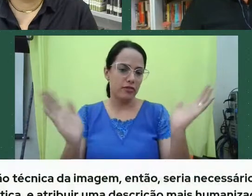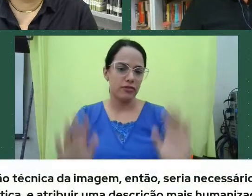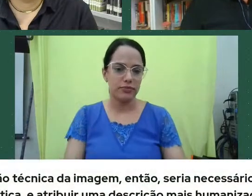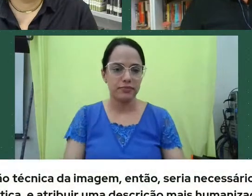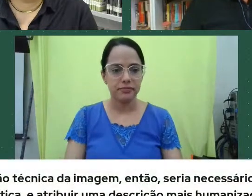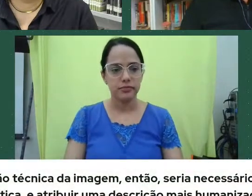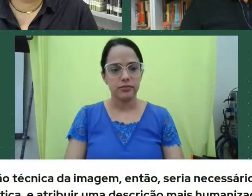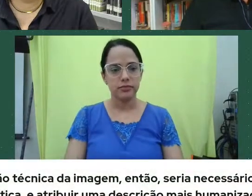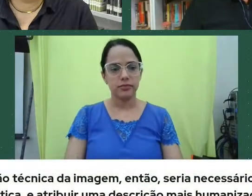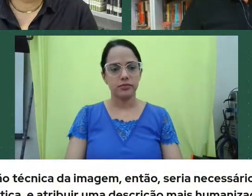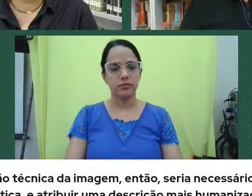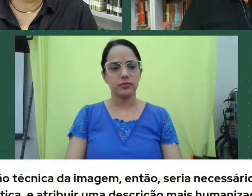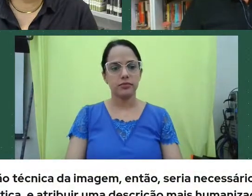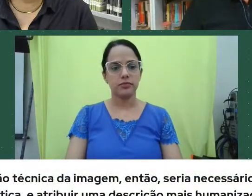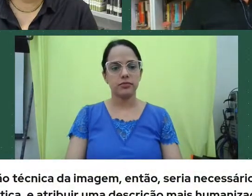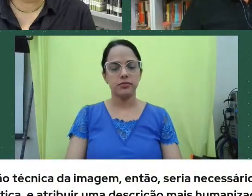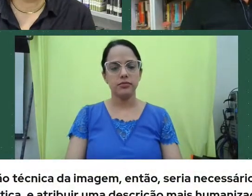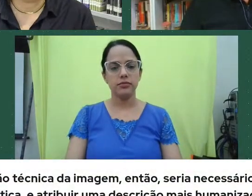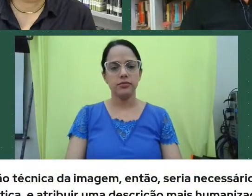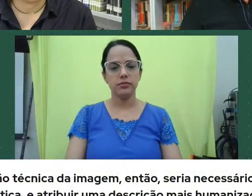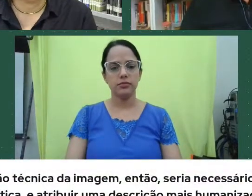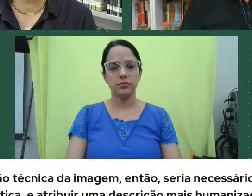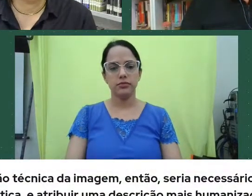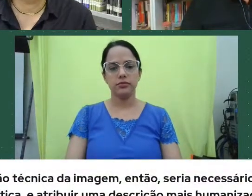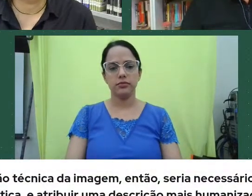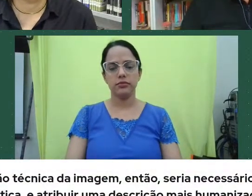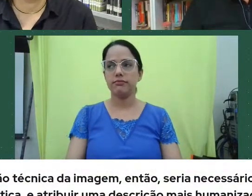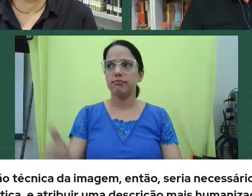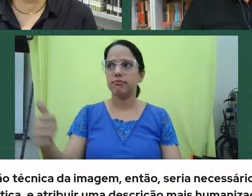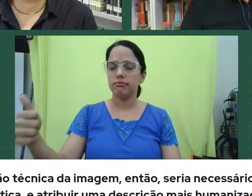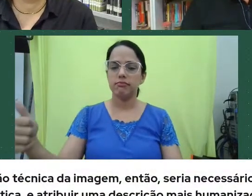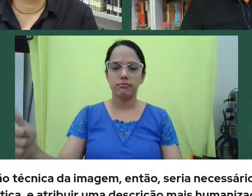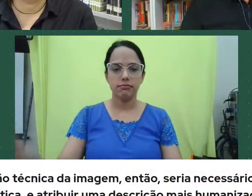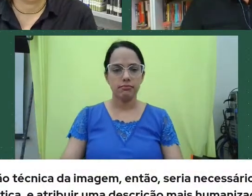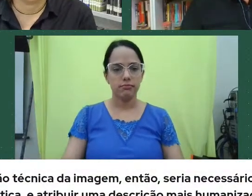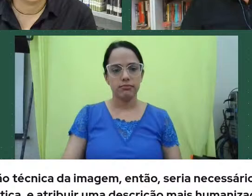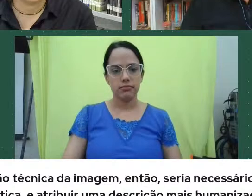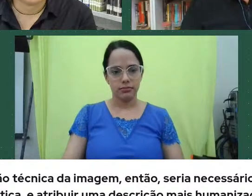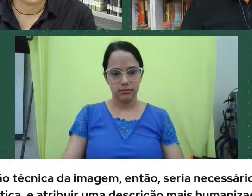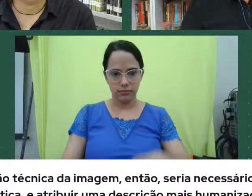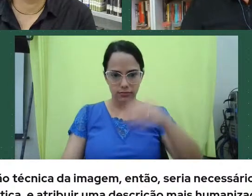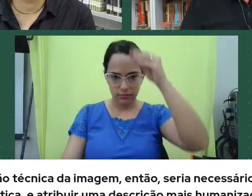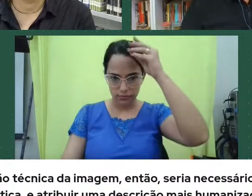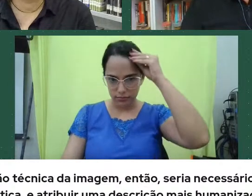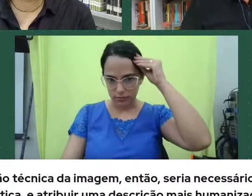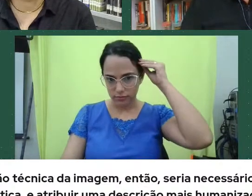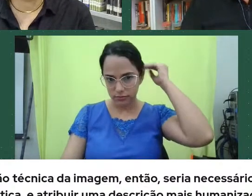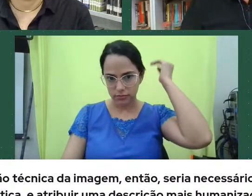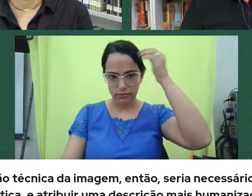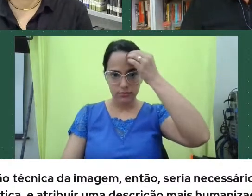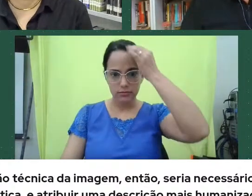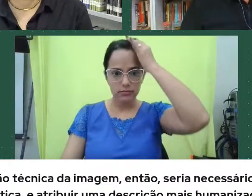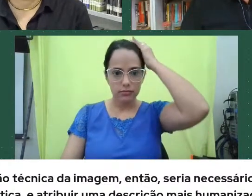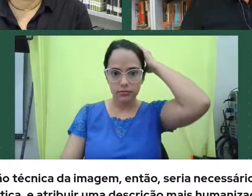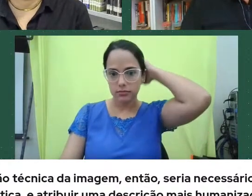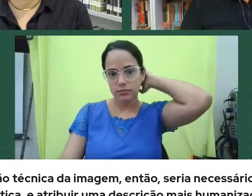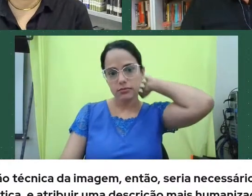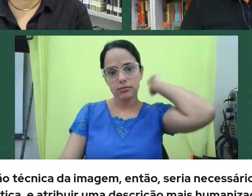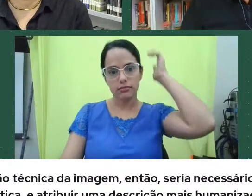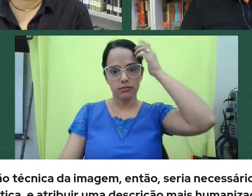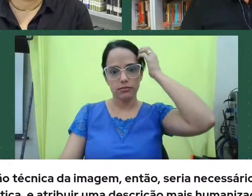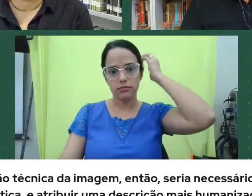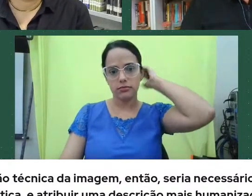Temos ainda algumas falas aqui do Rafael Costa. Para além da descrição técnica da imagem, então seria necessário